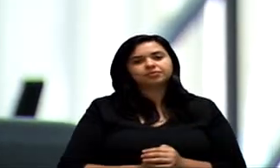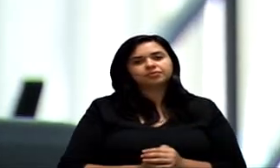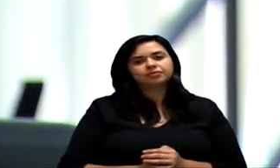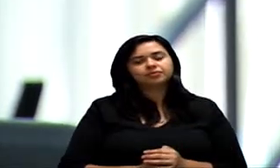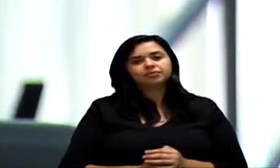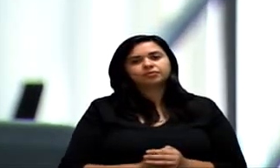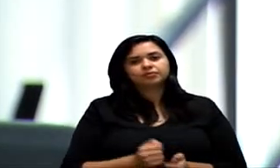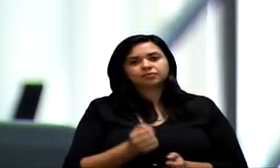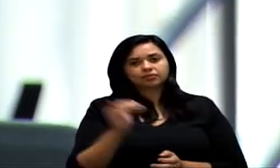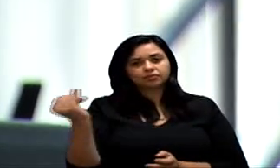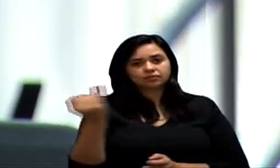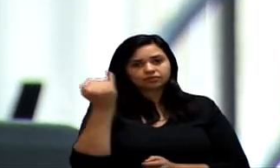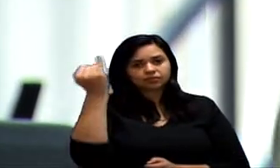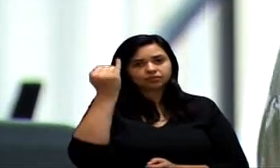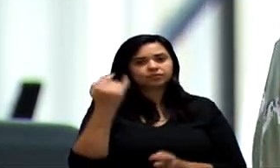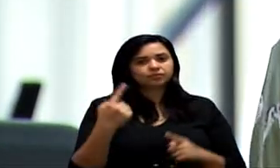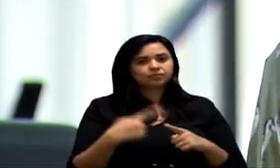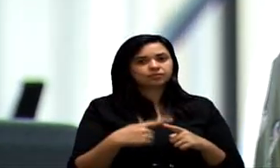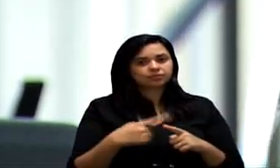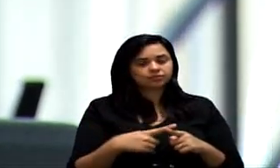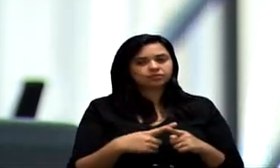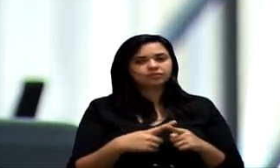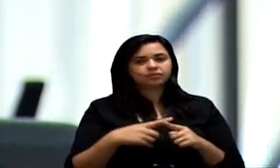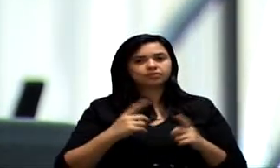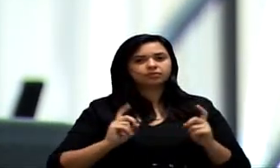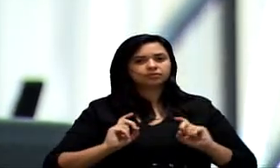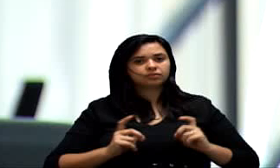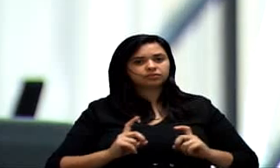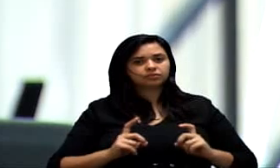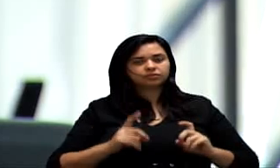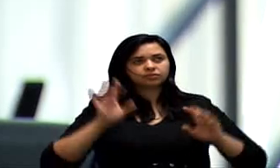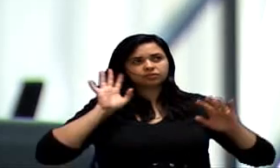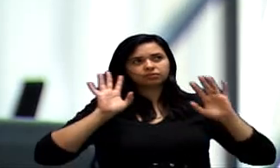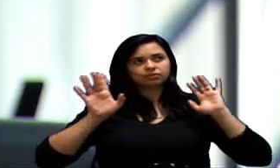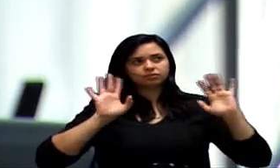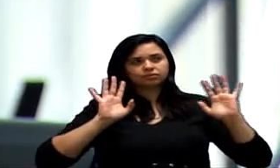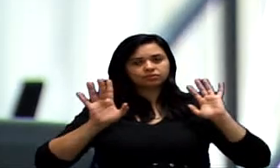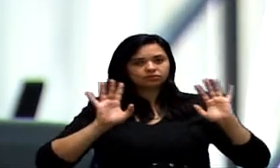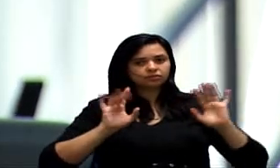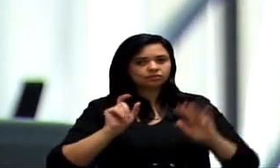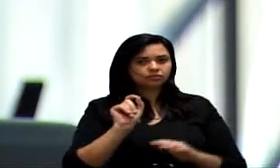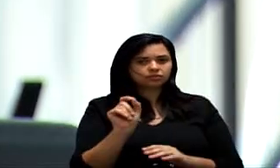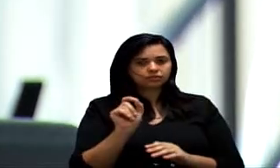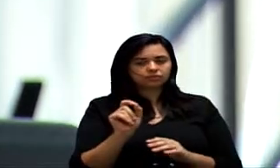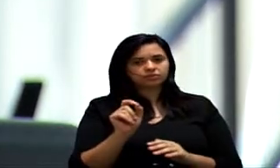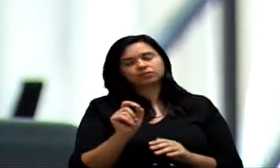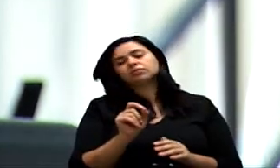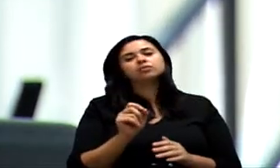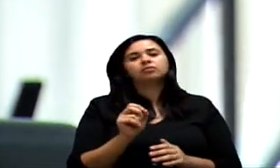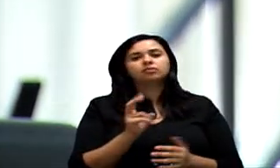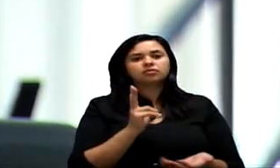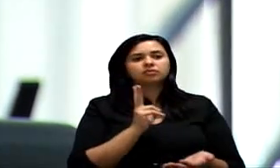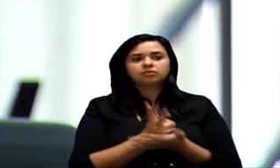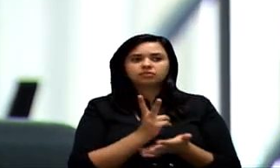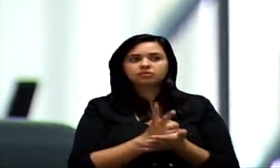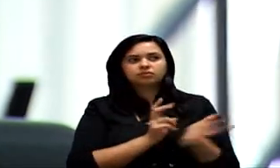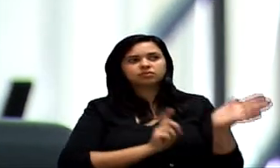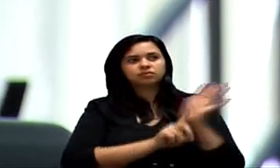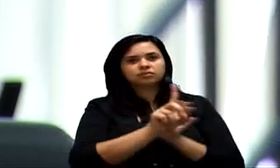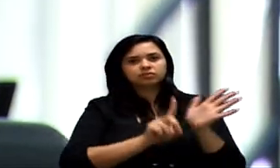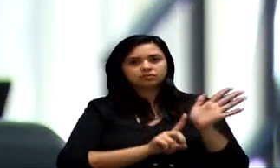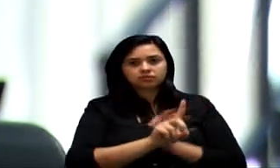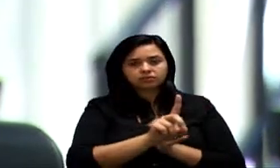é importante porque traz aí uma discussão, vereador Fábio, que a gente, né, sempre questiona a prefeitura como que está